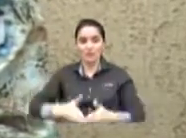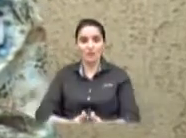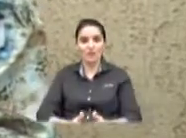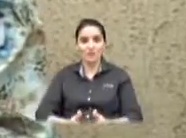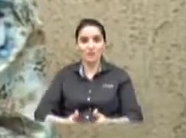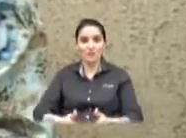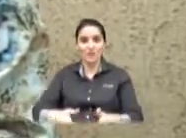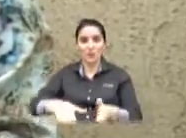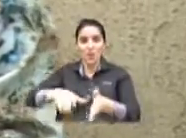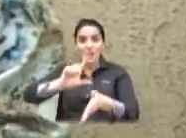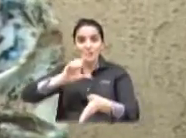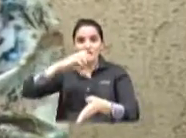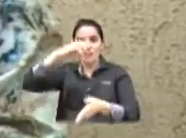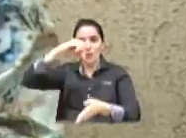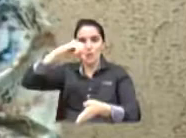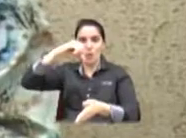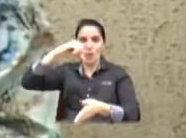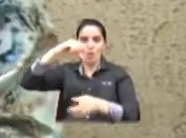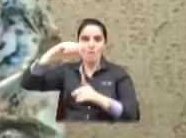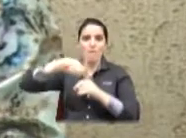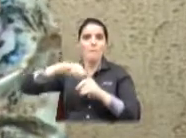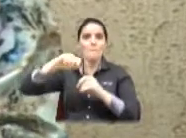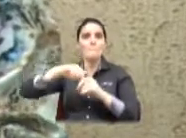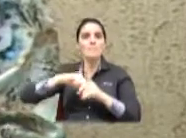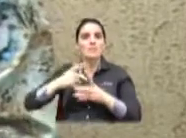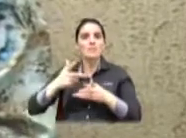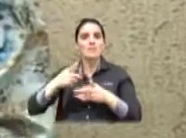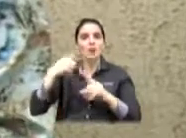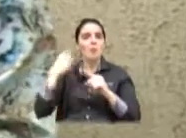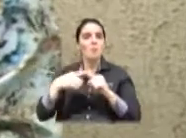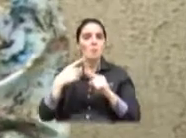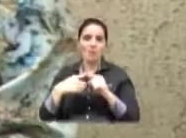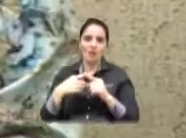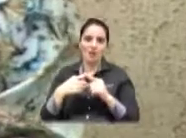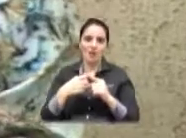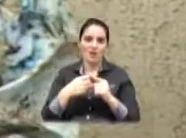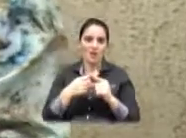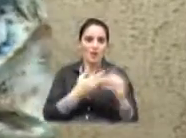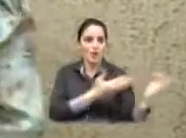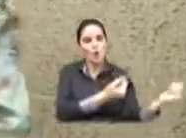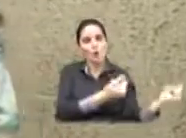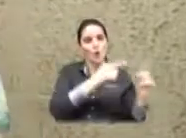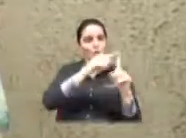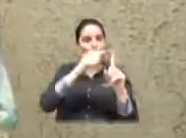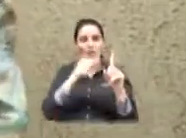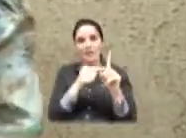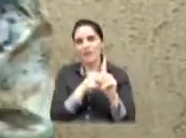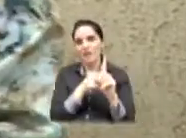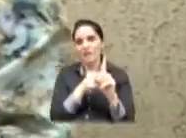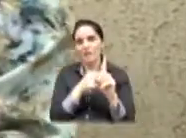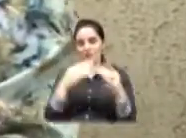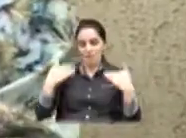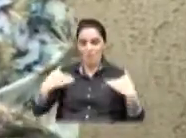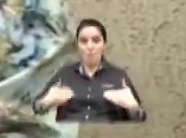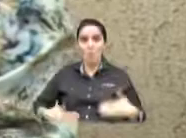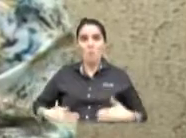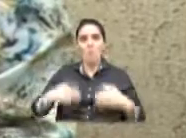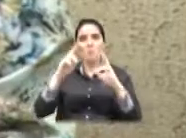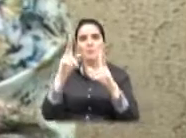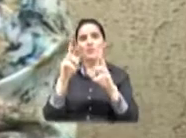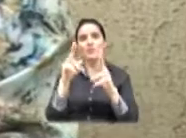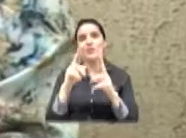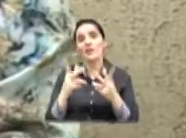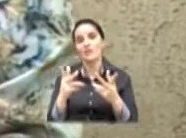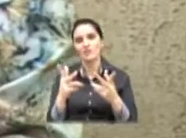alto porque porque a adolescente não tenho corpo preparados uma gestação então todos esses detalhes que nós